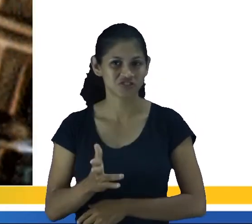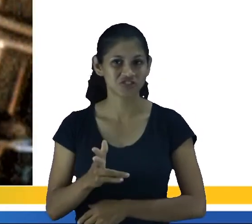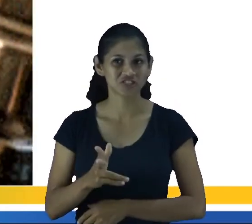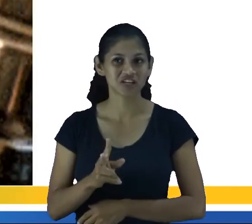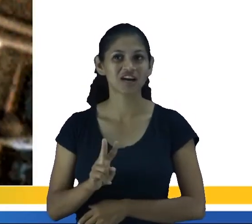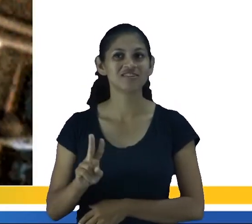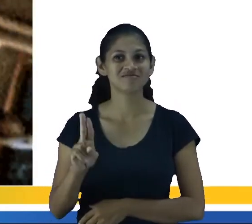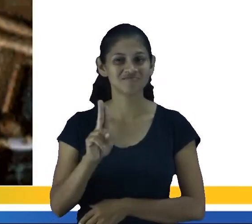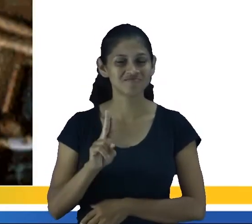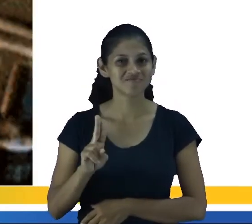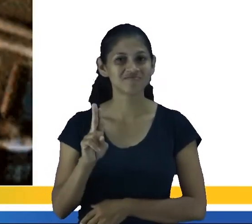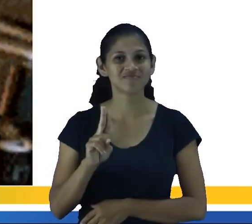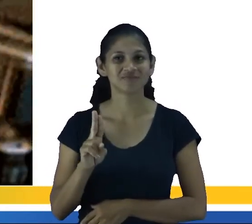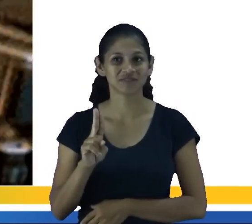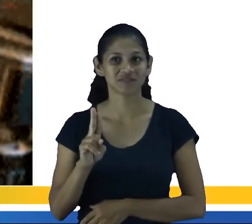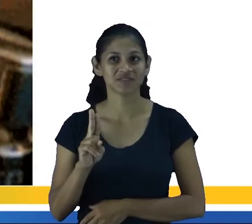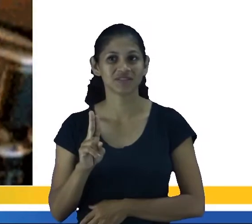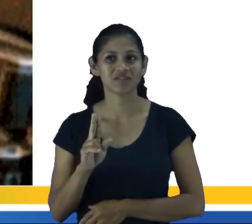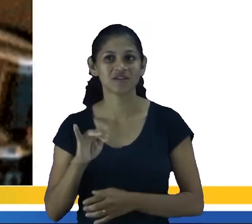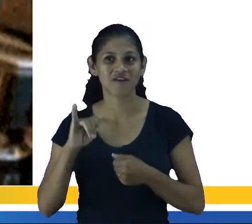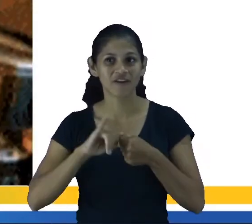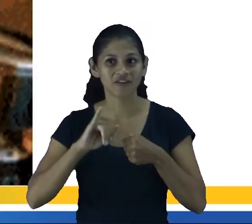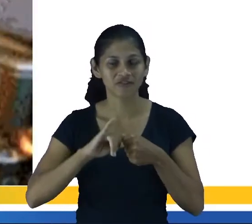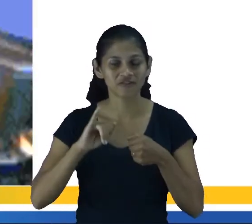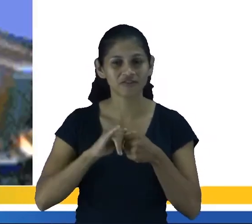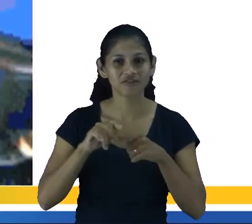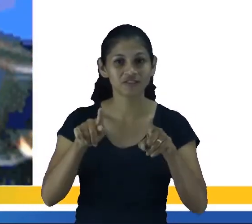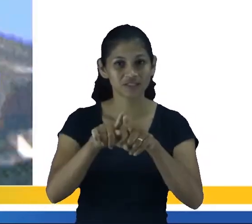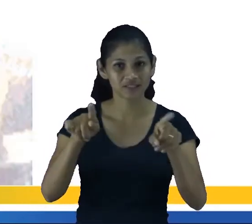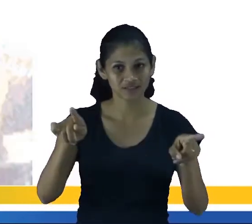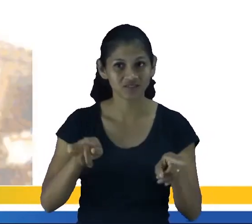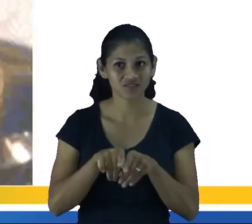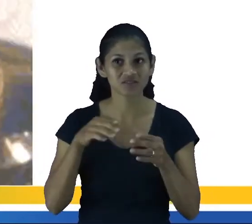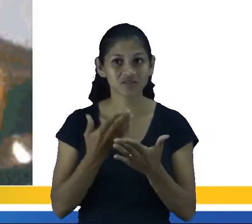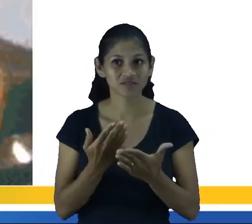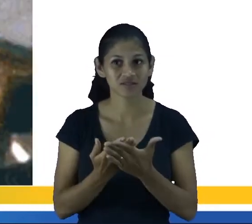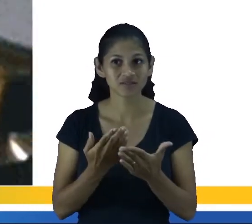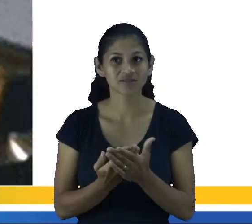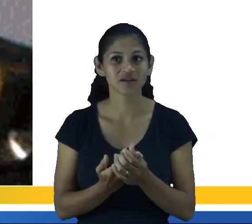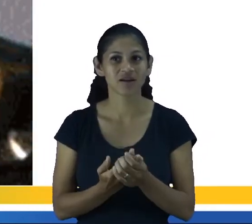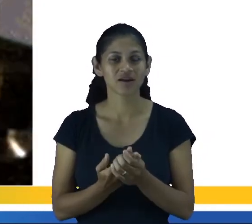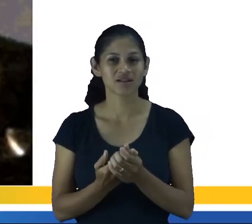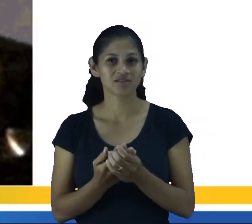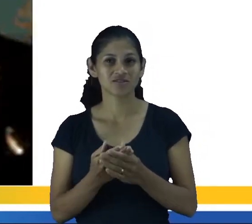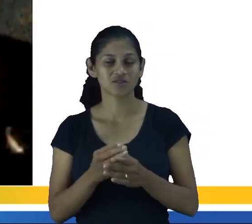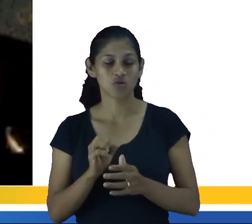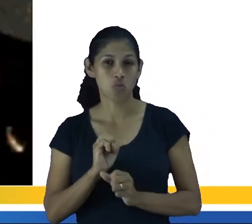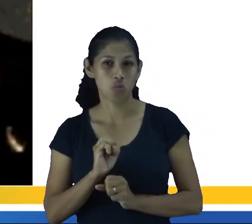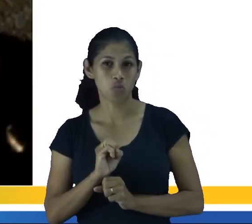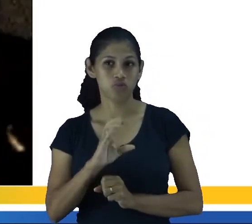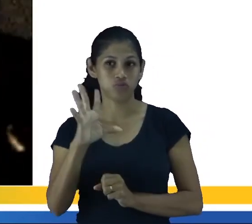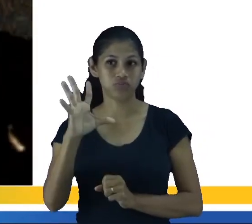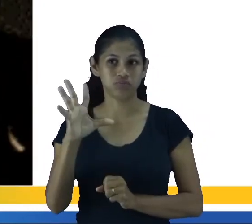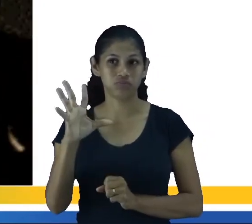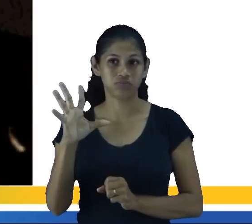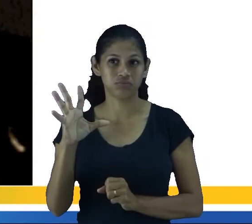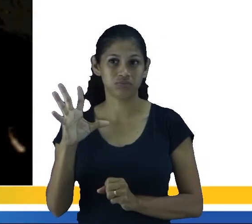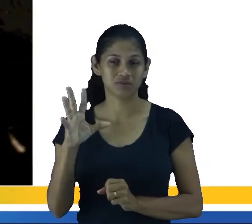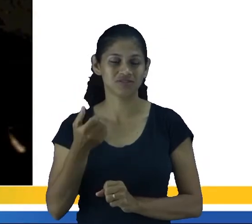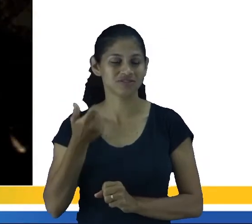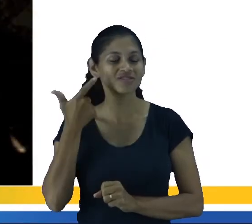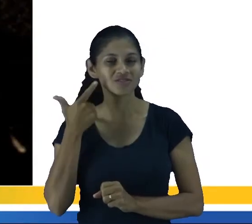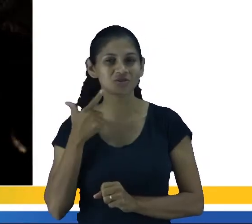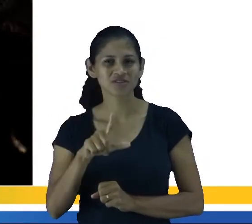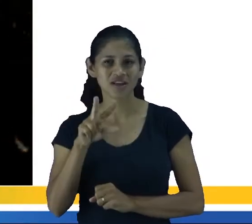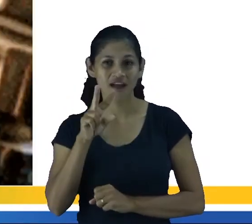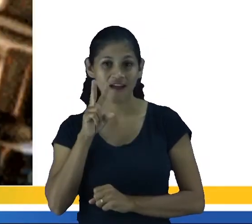essa experiência em sala de aula e ela é muito legal, né? Ela parece ali a varinha do Harry Potter, né? Ele dá esse flash assim e aí a gente